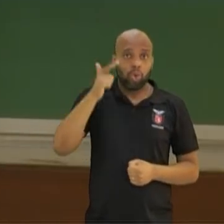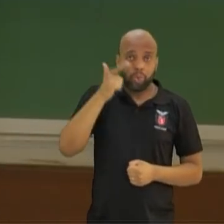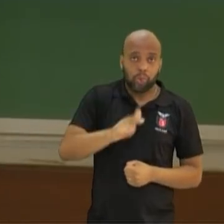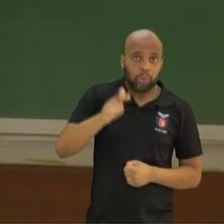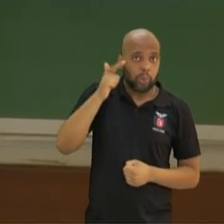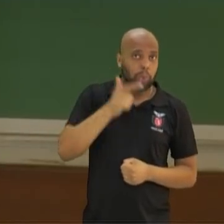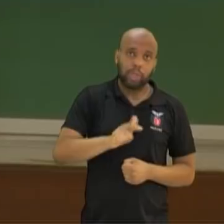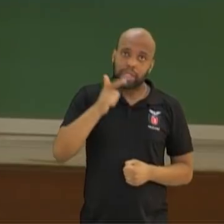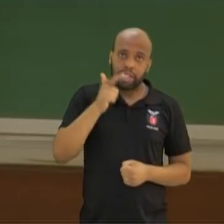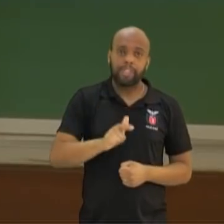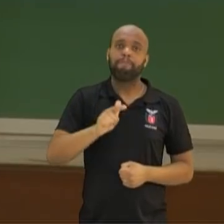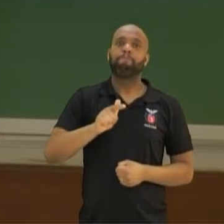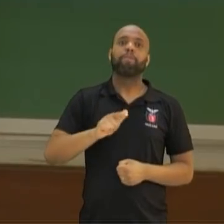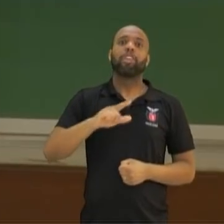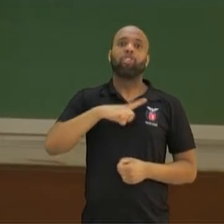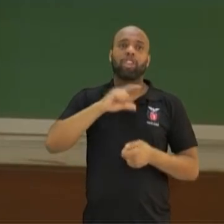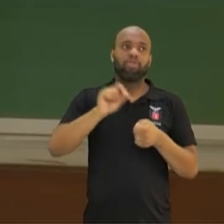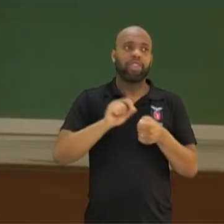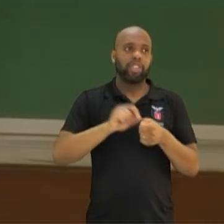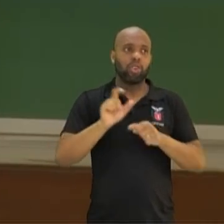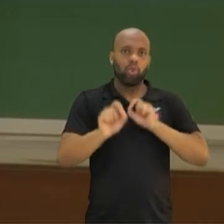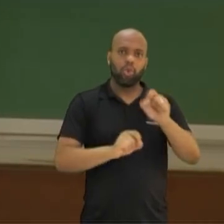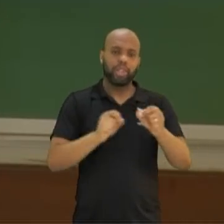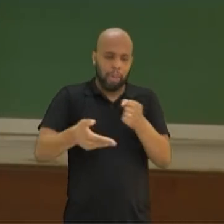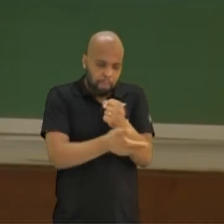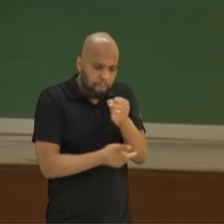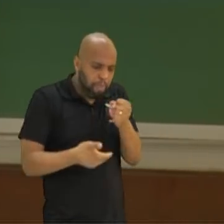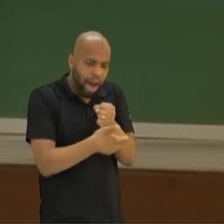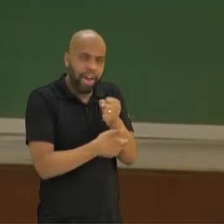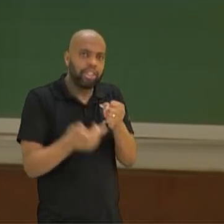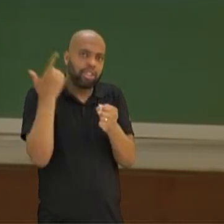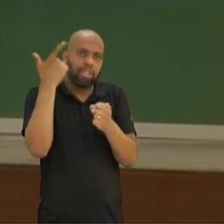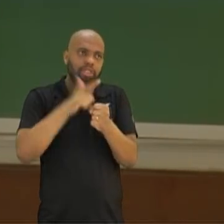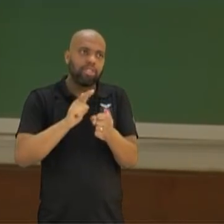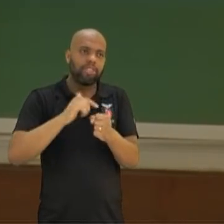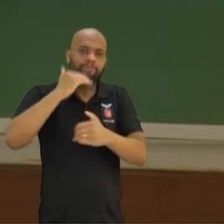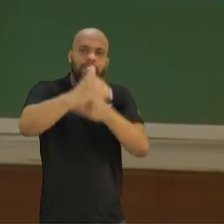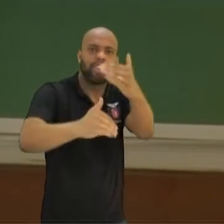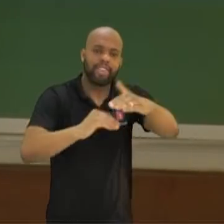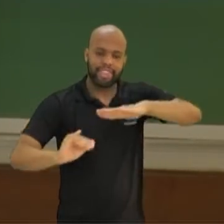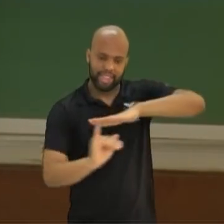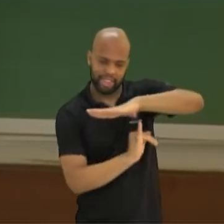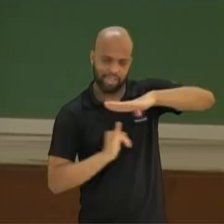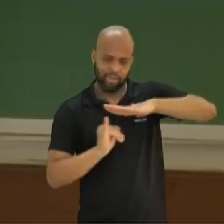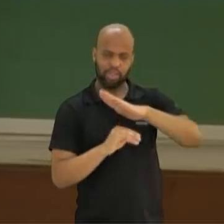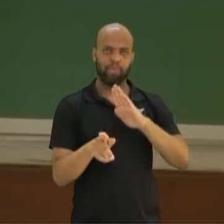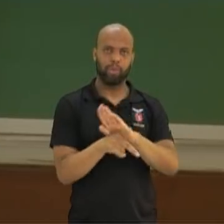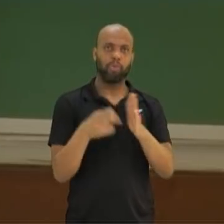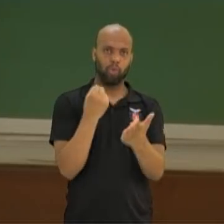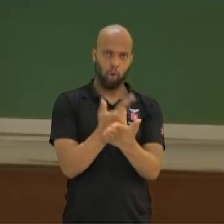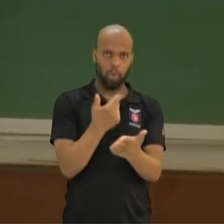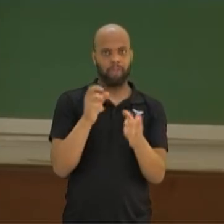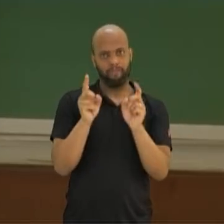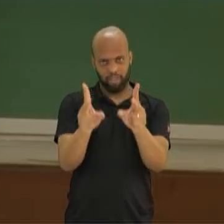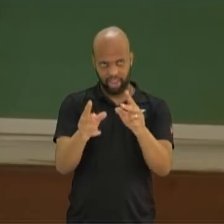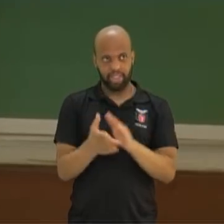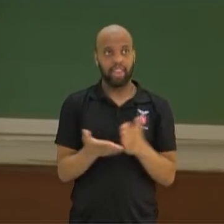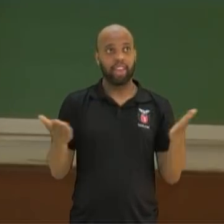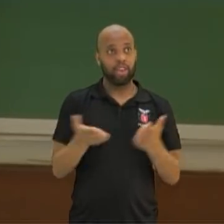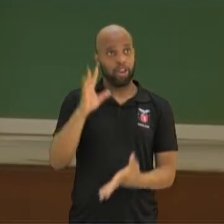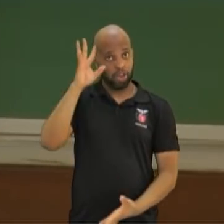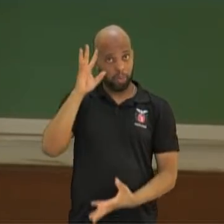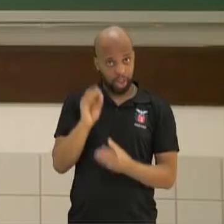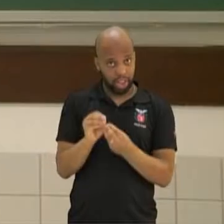iria fazer uma espécie de alicerce para o desenvolvimento da indústria de consumo. Para que a gente entenda direitinho,